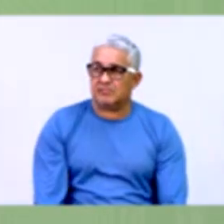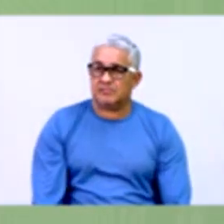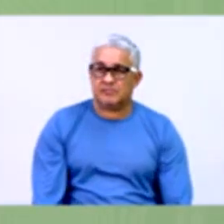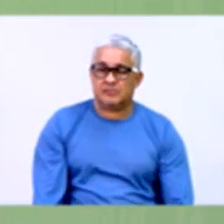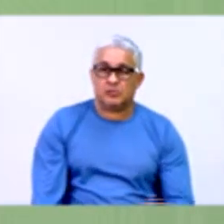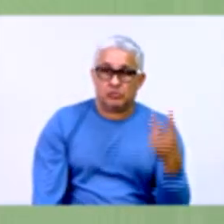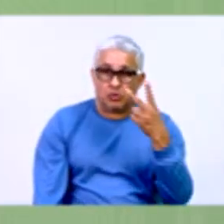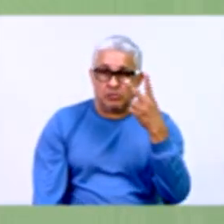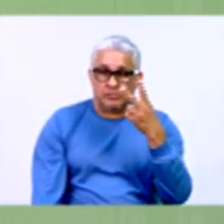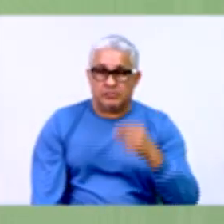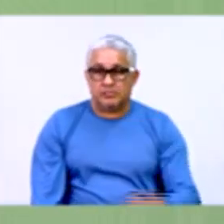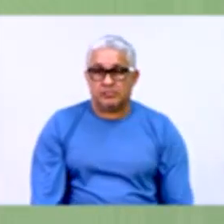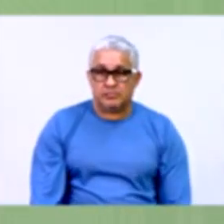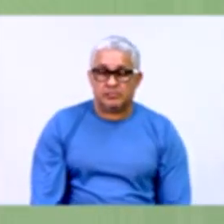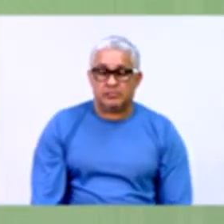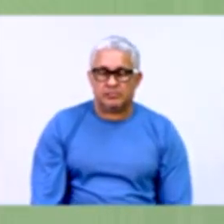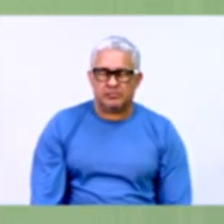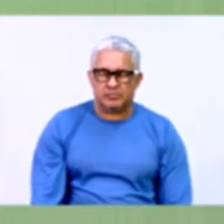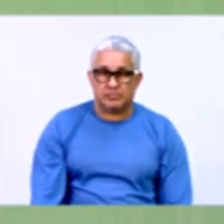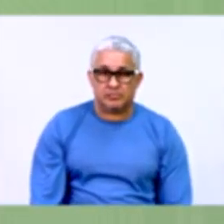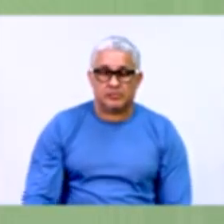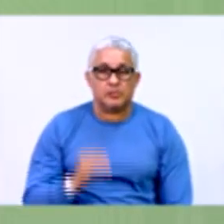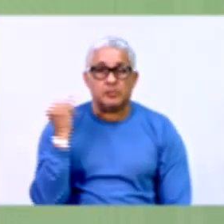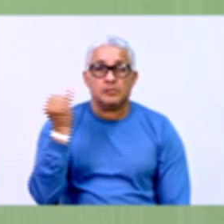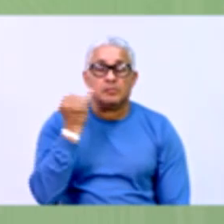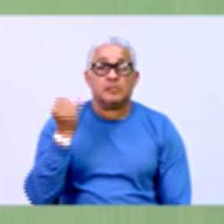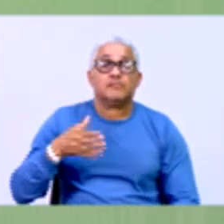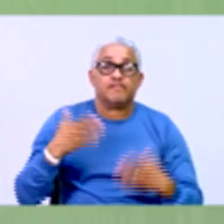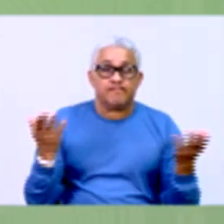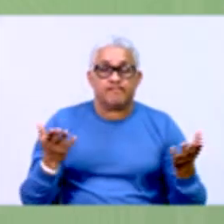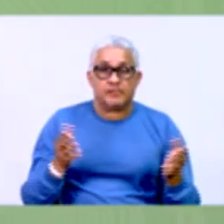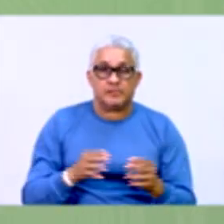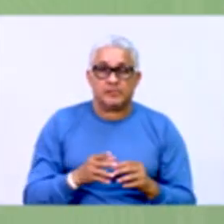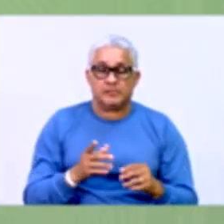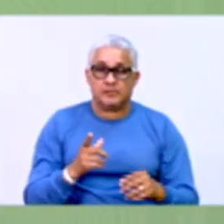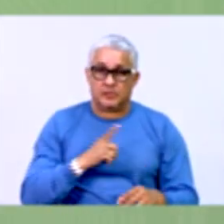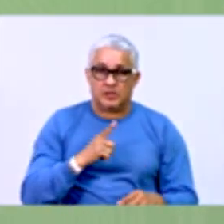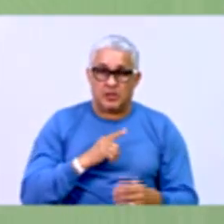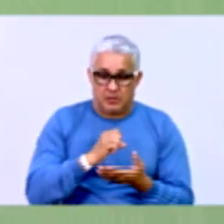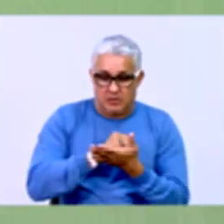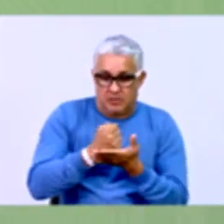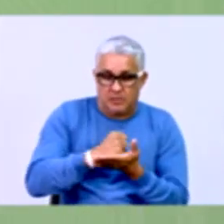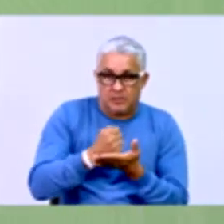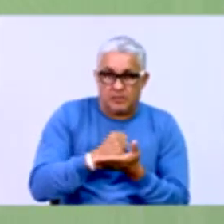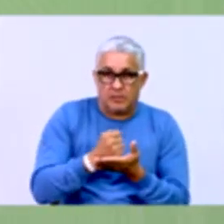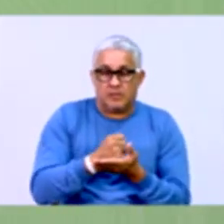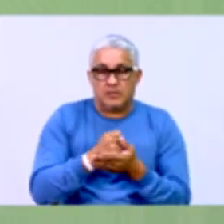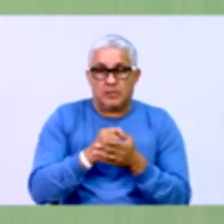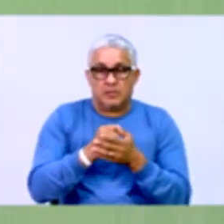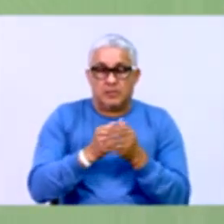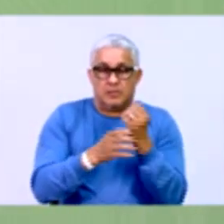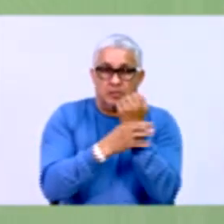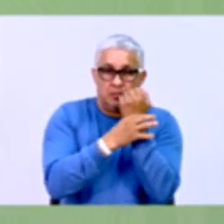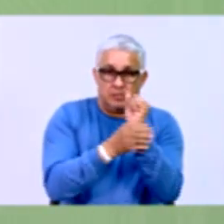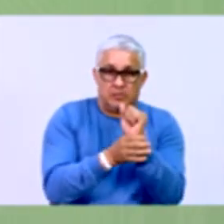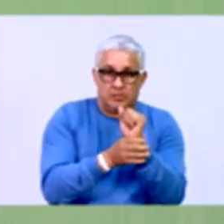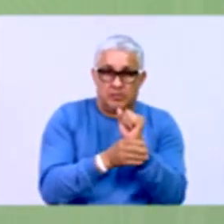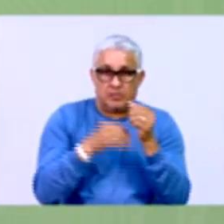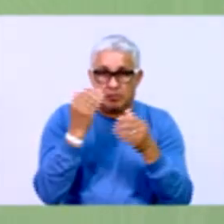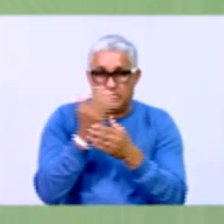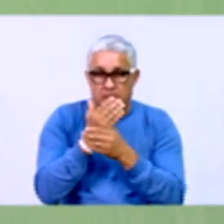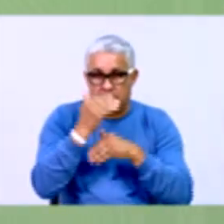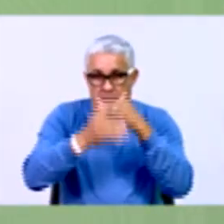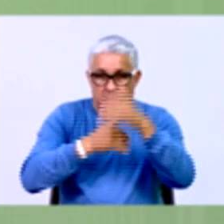Questão 2. Qual a importância de se estabelecer controles de segurança nos processos de negócio